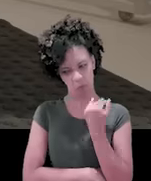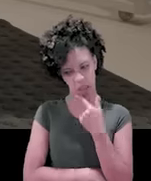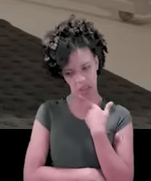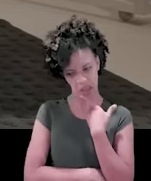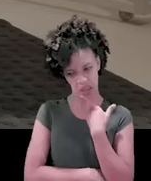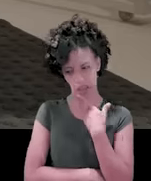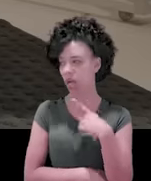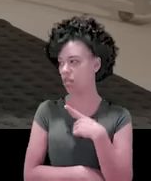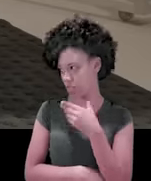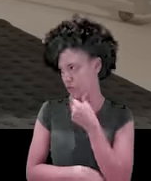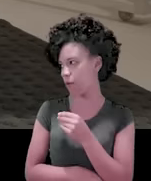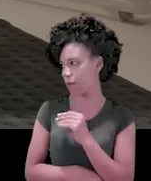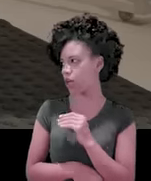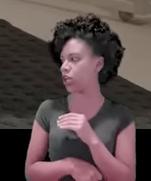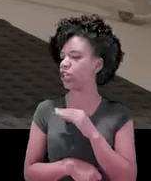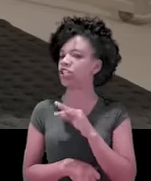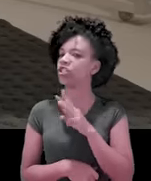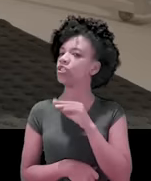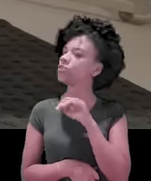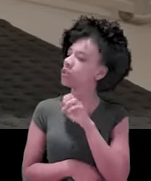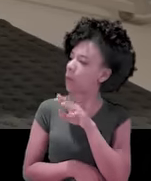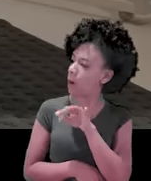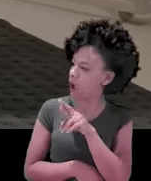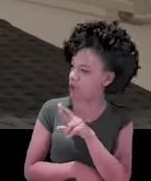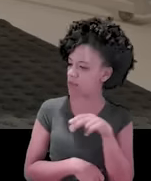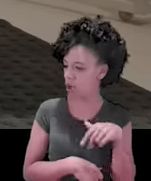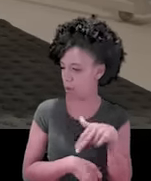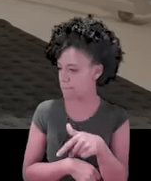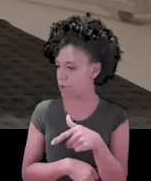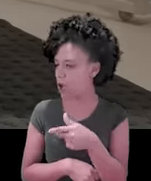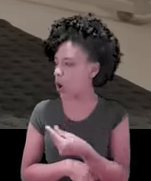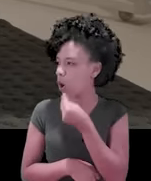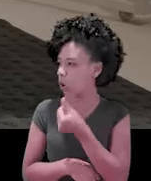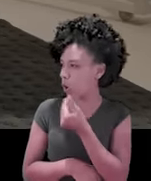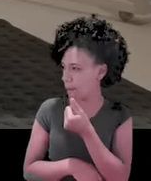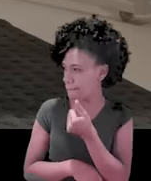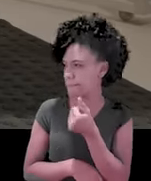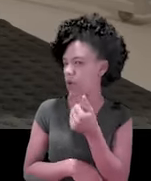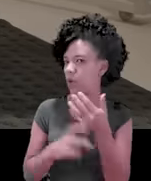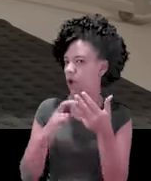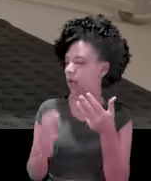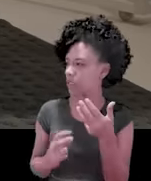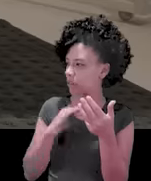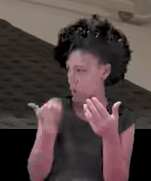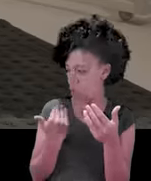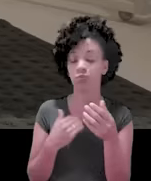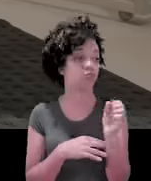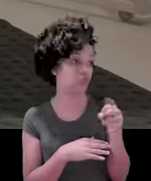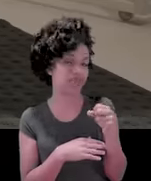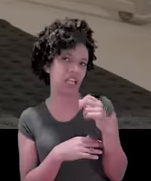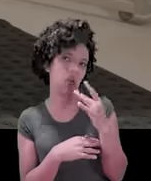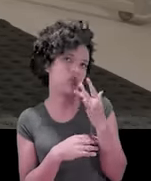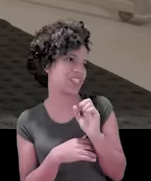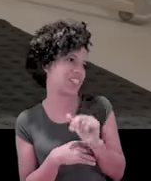venenoso tem o cara que morreu disso lá não entendeu wield né aquele cara que foi fazer a caminhada comeu uma plantinha não venenosa e aí eu peguei e disse assim